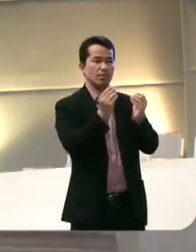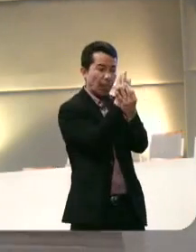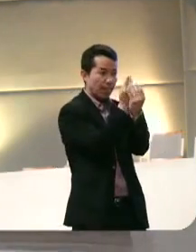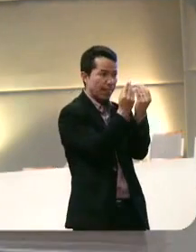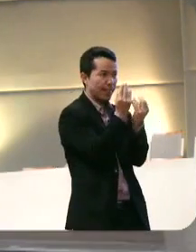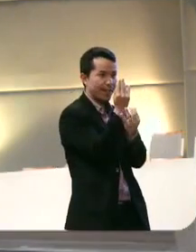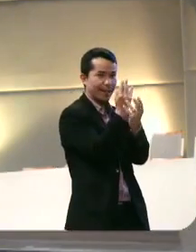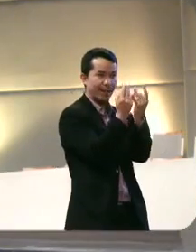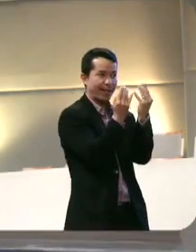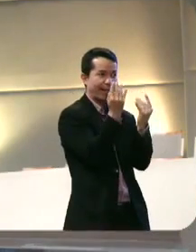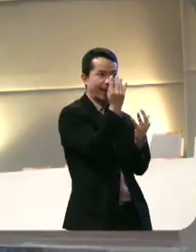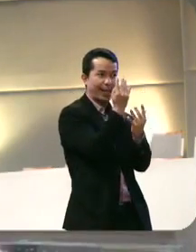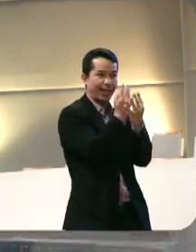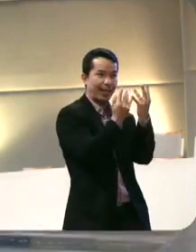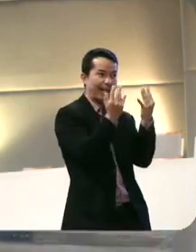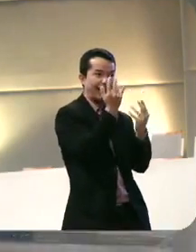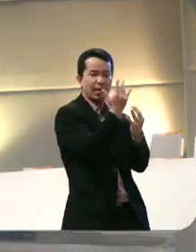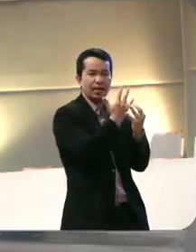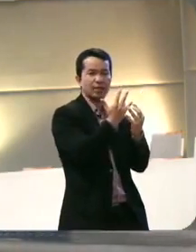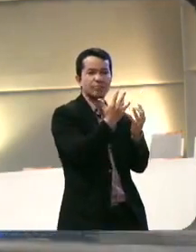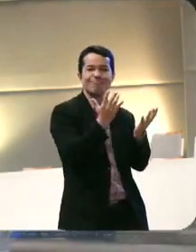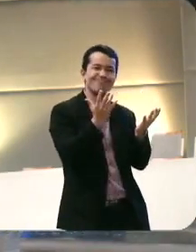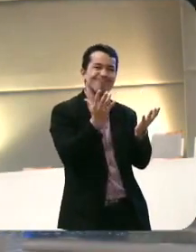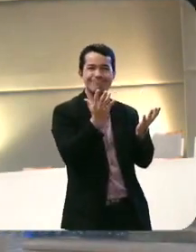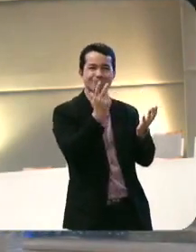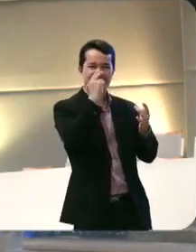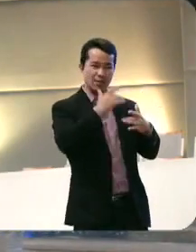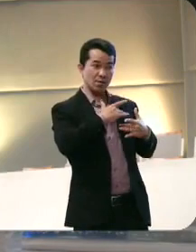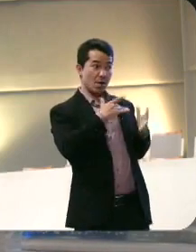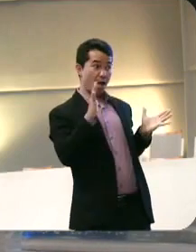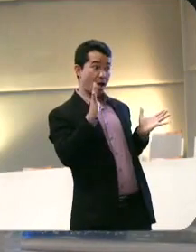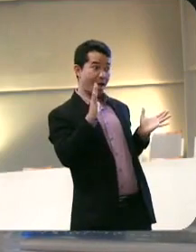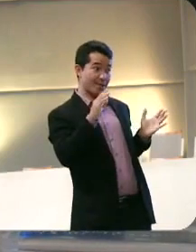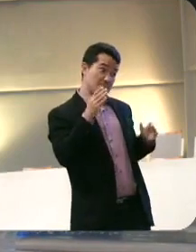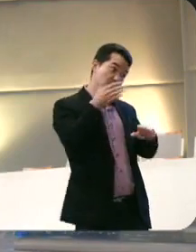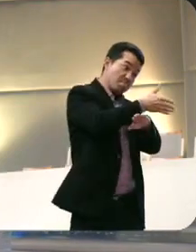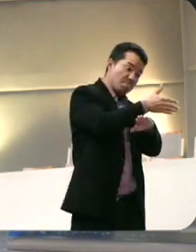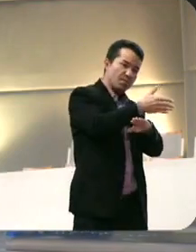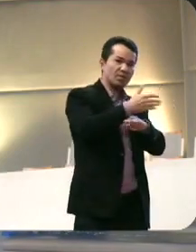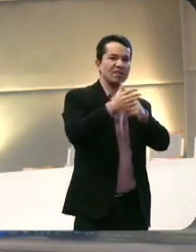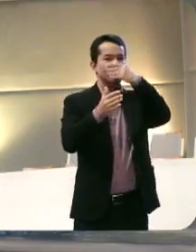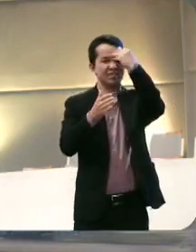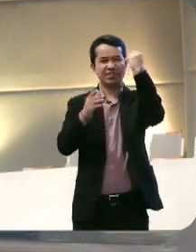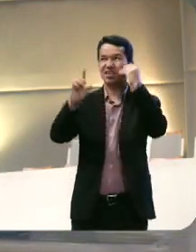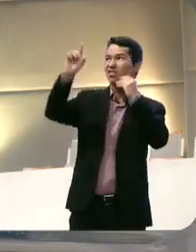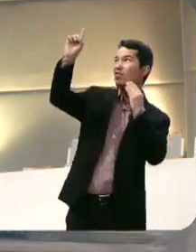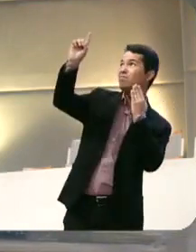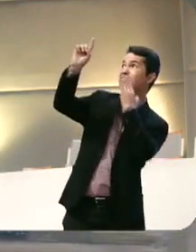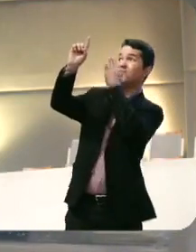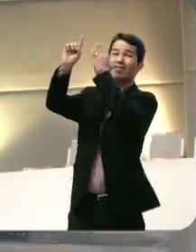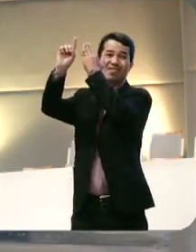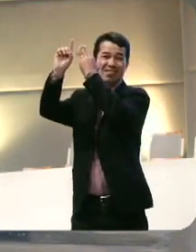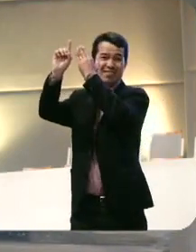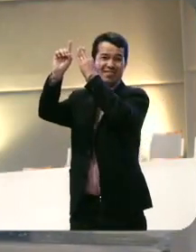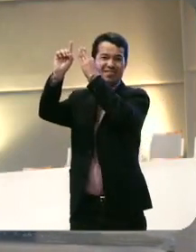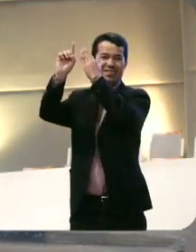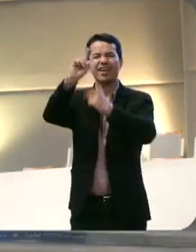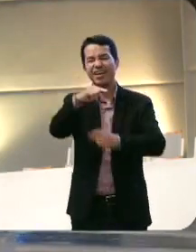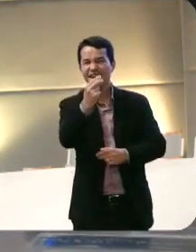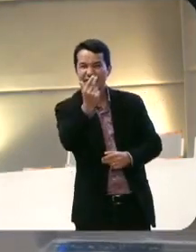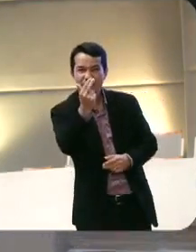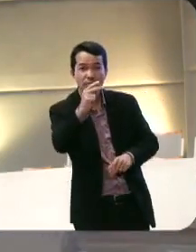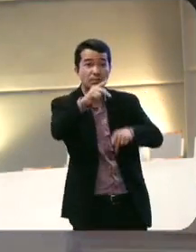eu vou pôr um anjo. Moisés podia falar, tá bom, um anjo, a gente vai chegar na terra prometida, mas não era a nuvem. Hoje eu vim